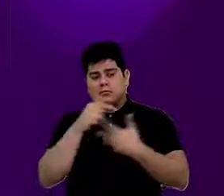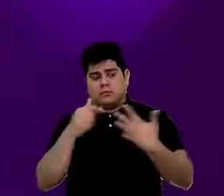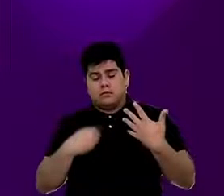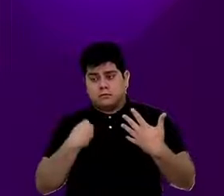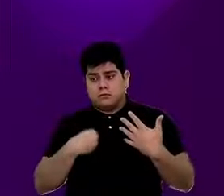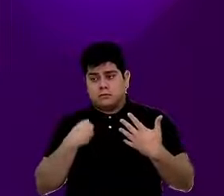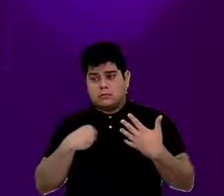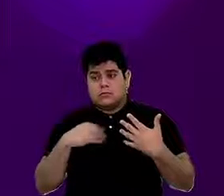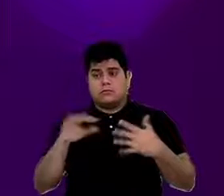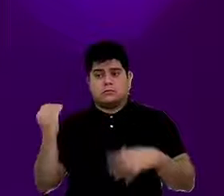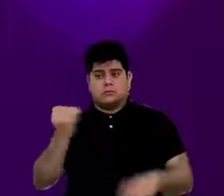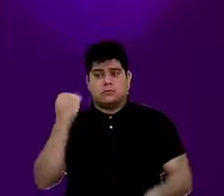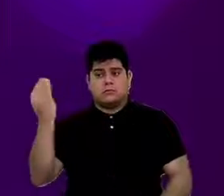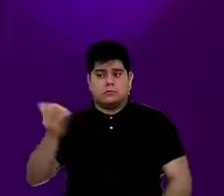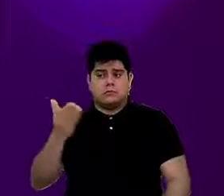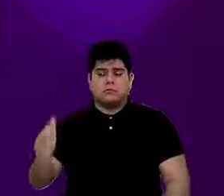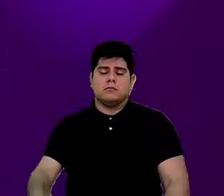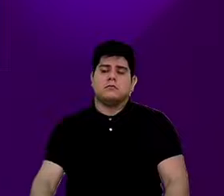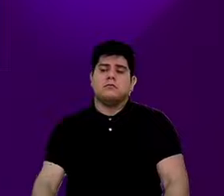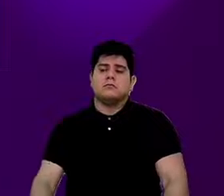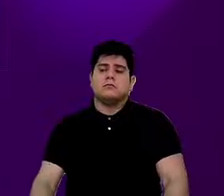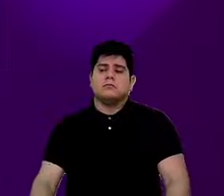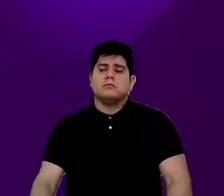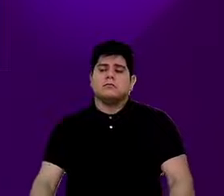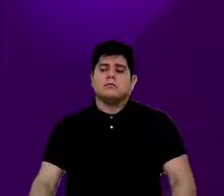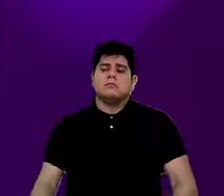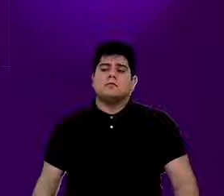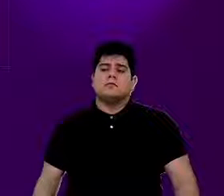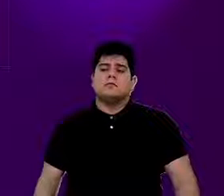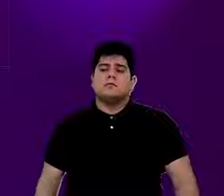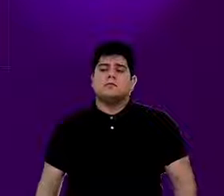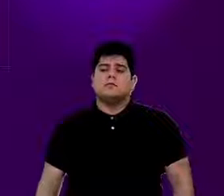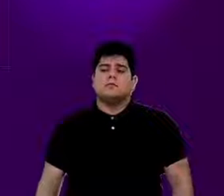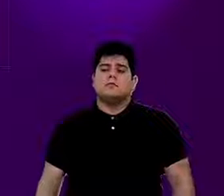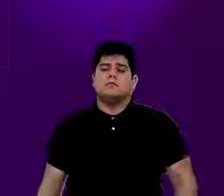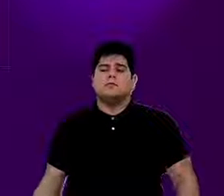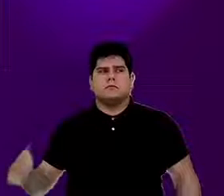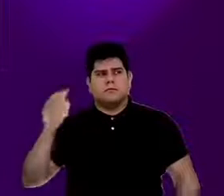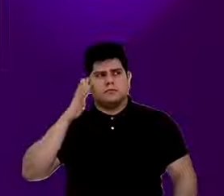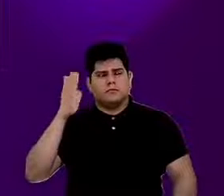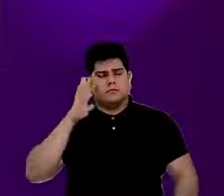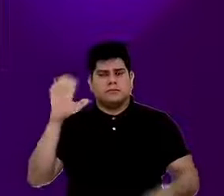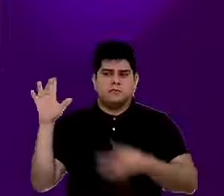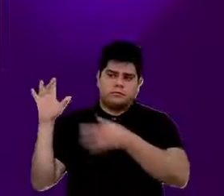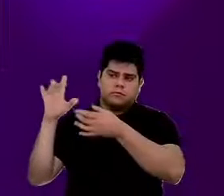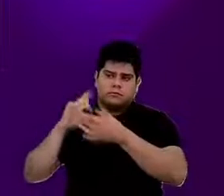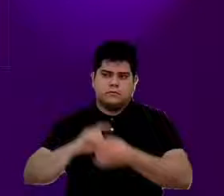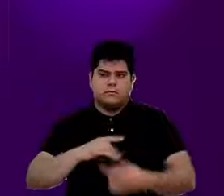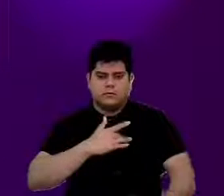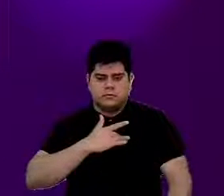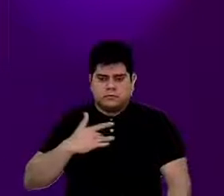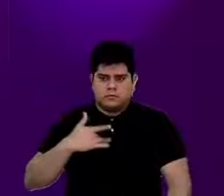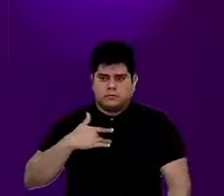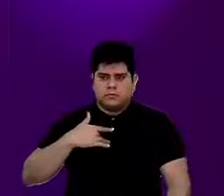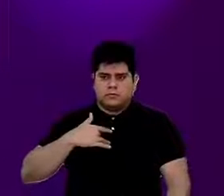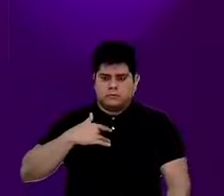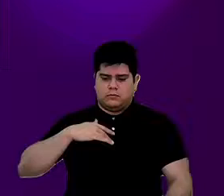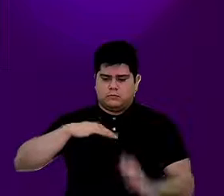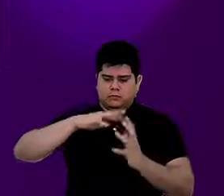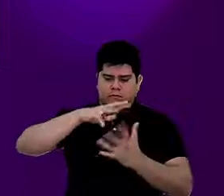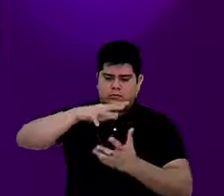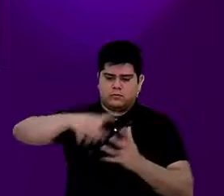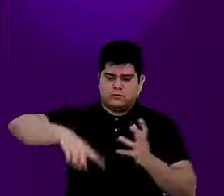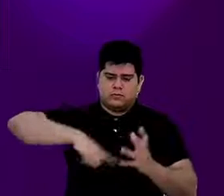grande hoje. É a mudança, então, pensar mais num contexto de saúde planetária. É